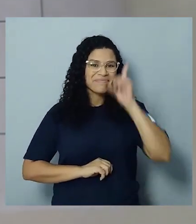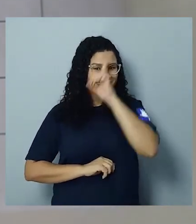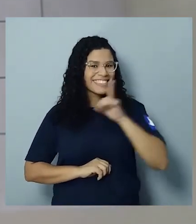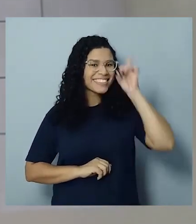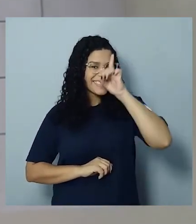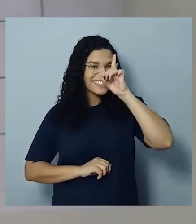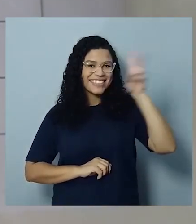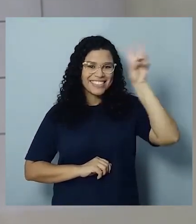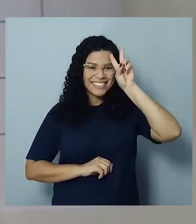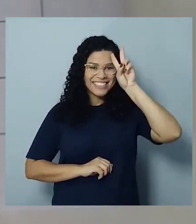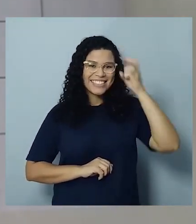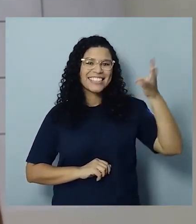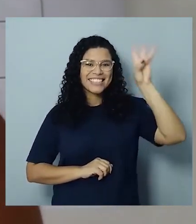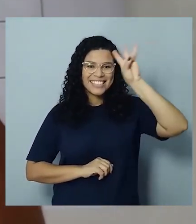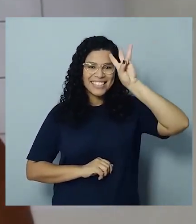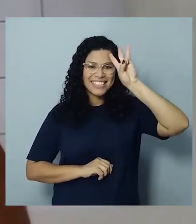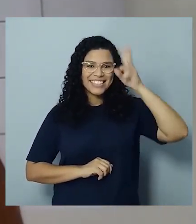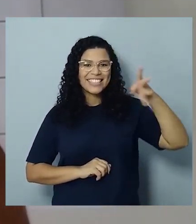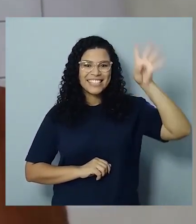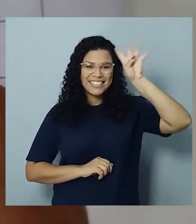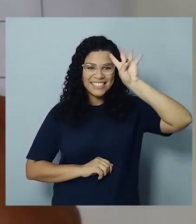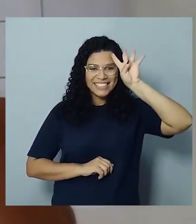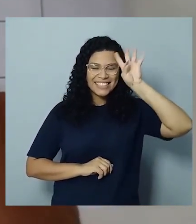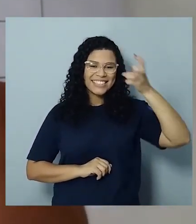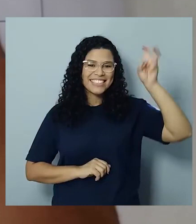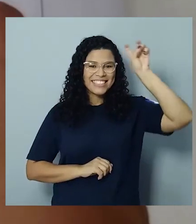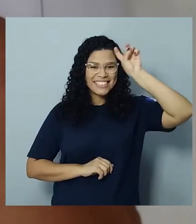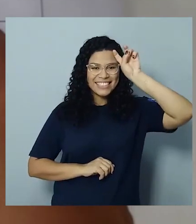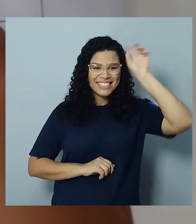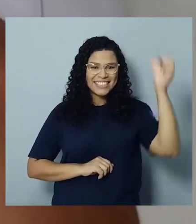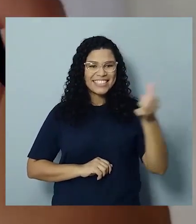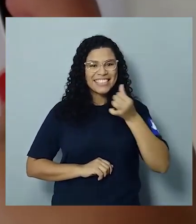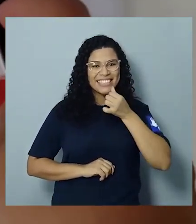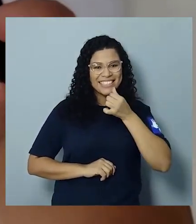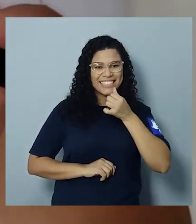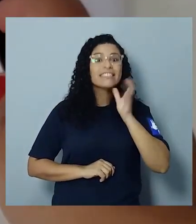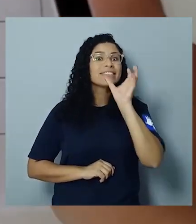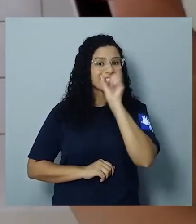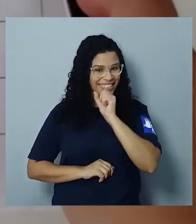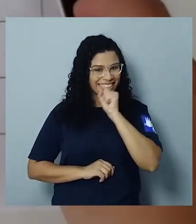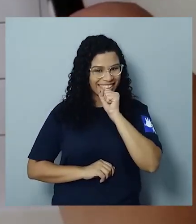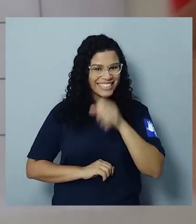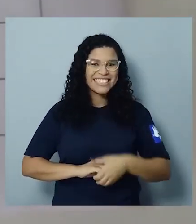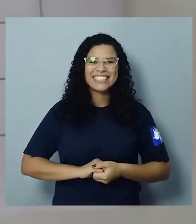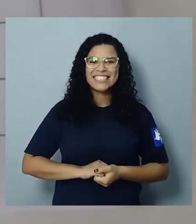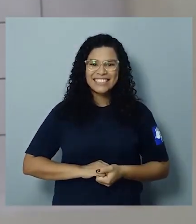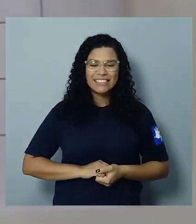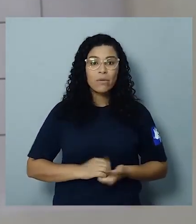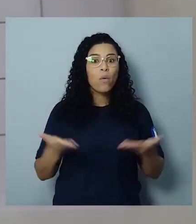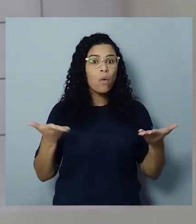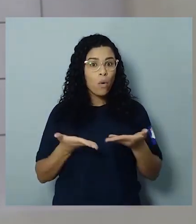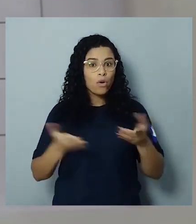vez domingo segunda terça quarta quinta sexta sábado